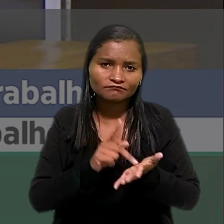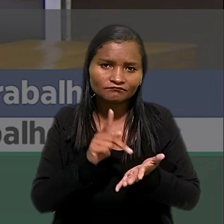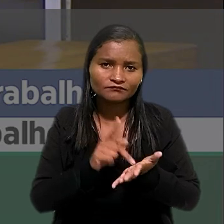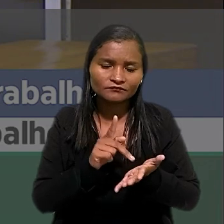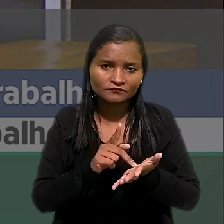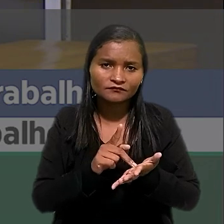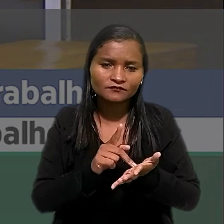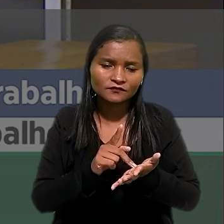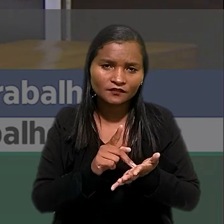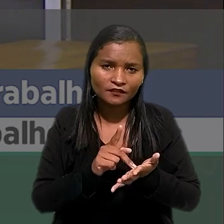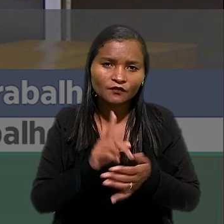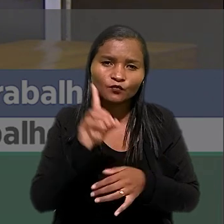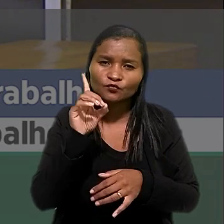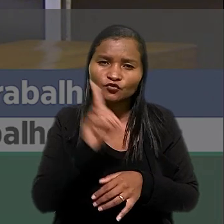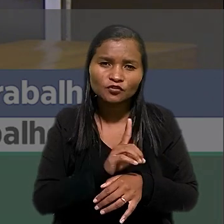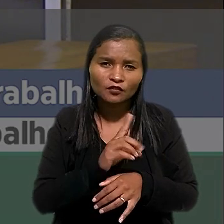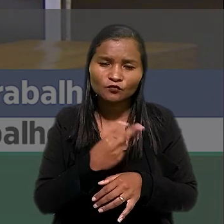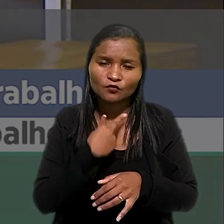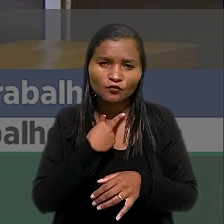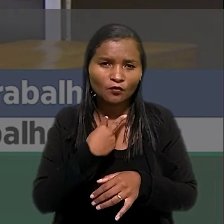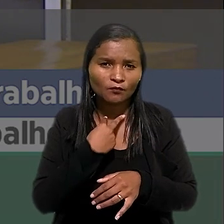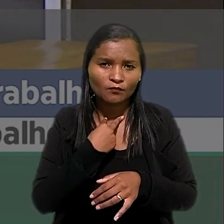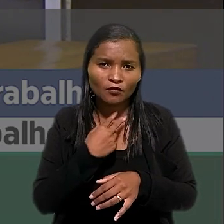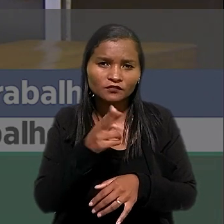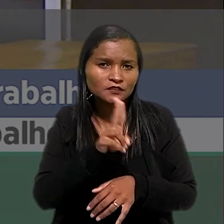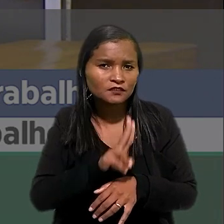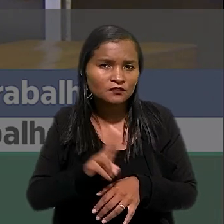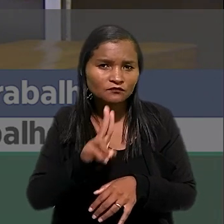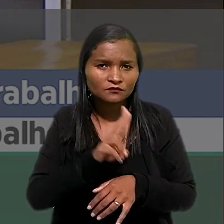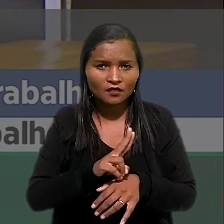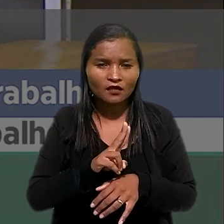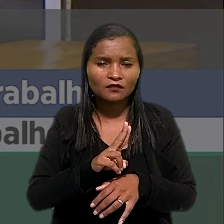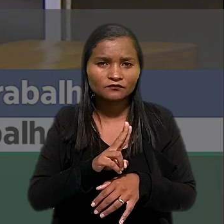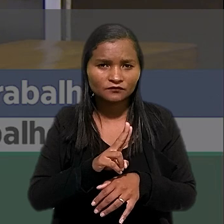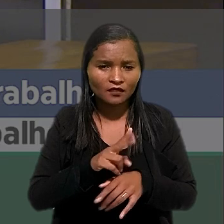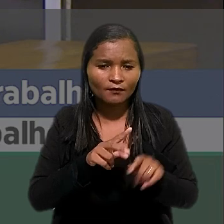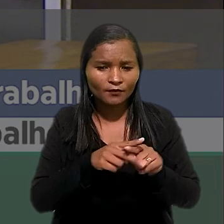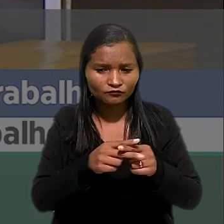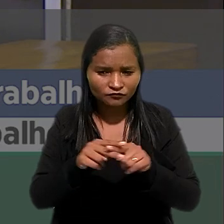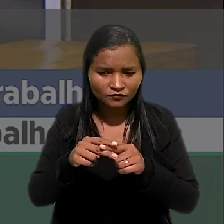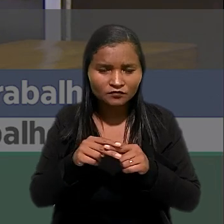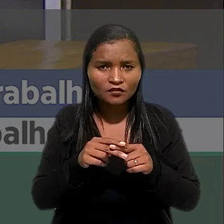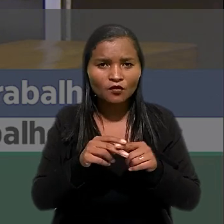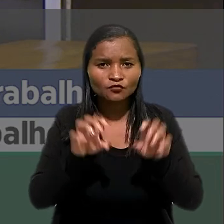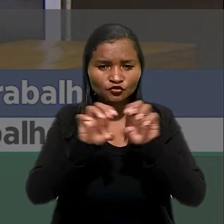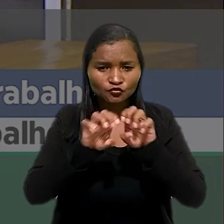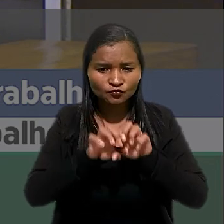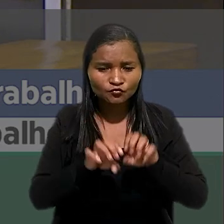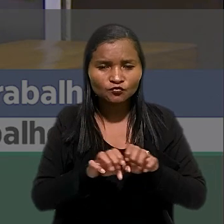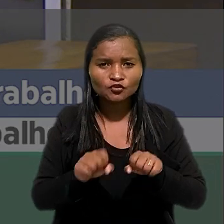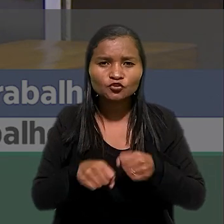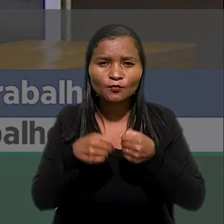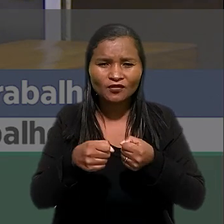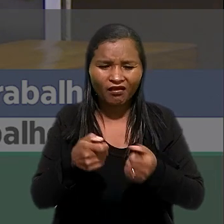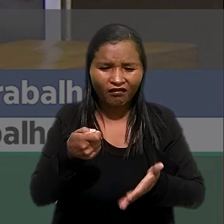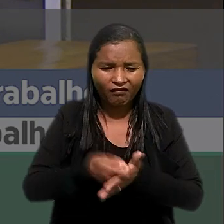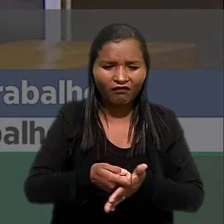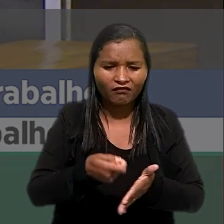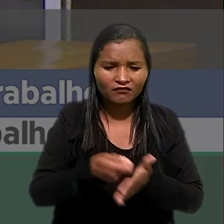fato, o direito não pode servir à manutenção de estruturas de poder